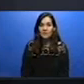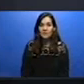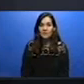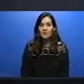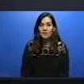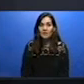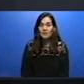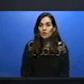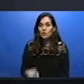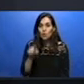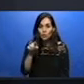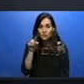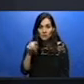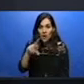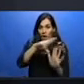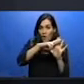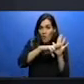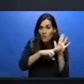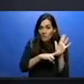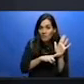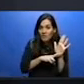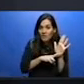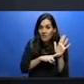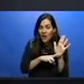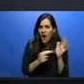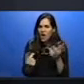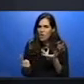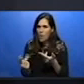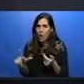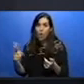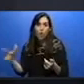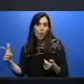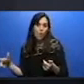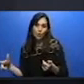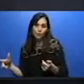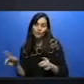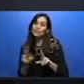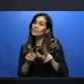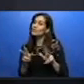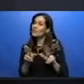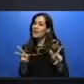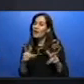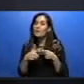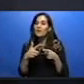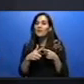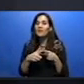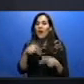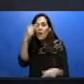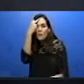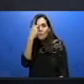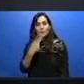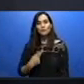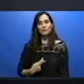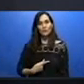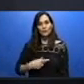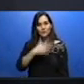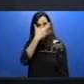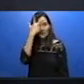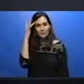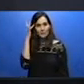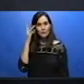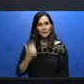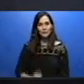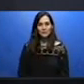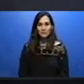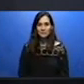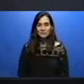seu? Quer dizer que o seu roteiro de viagem não vai ser igual ao roteiro de viagem de outra pessoa, porque o seu é voltado para um determinado